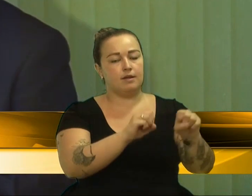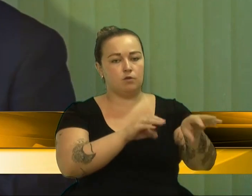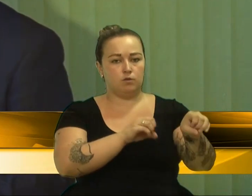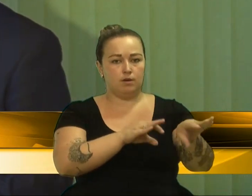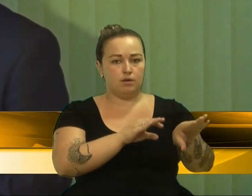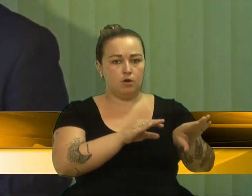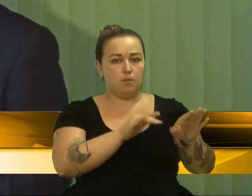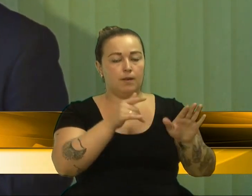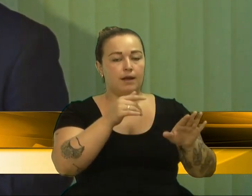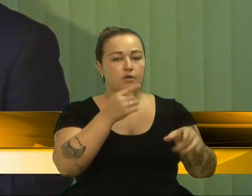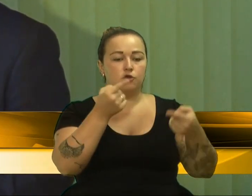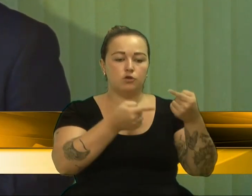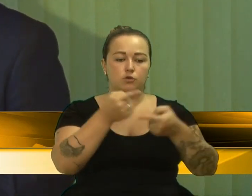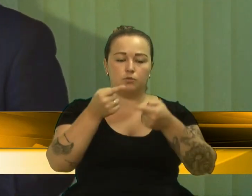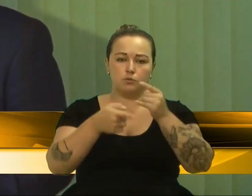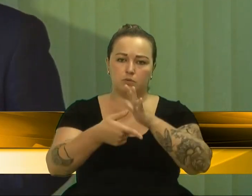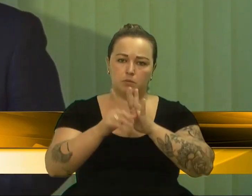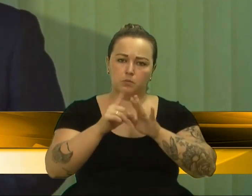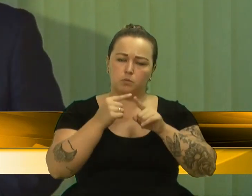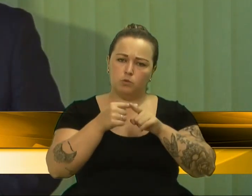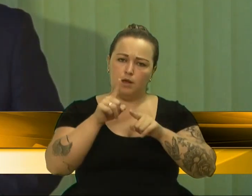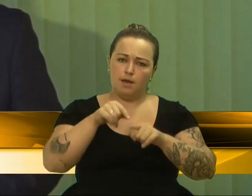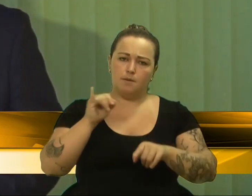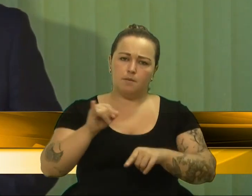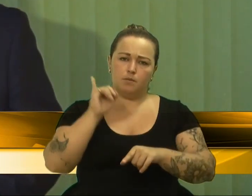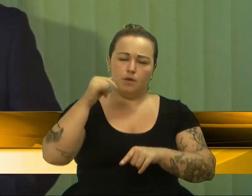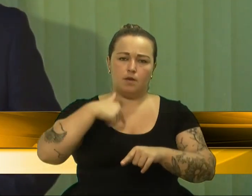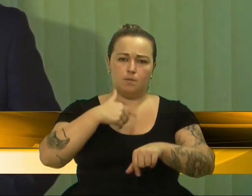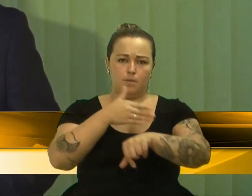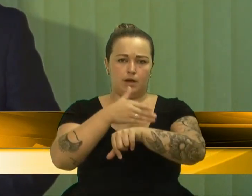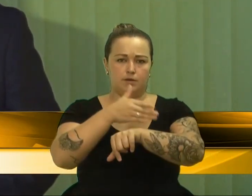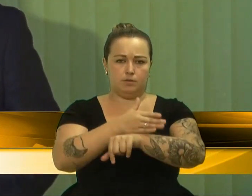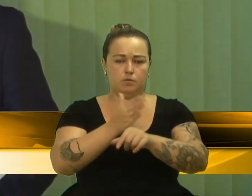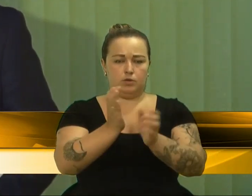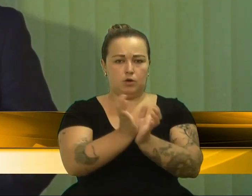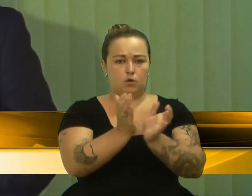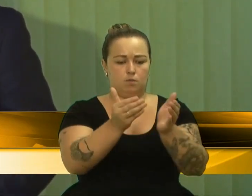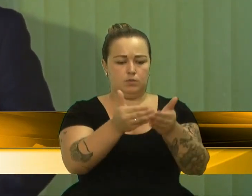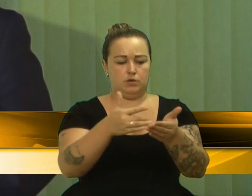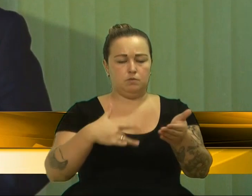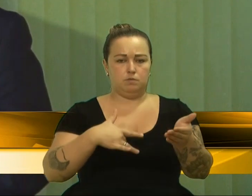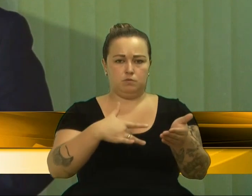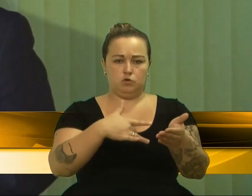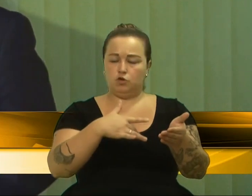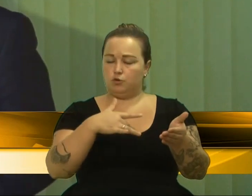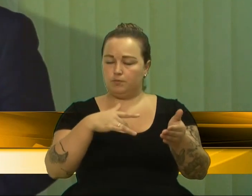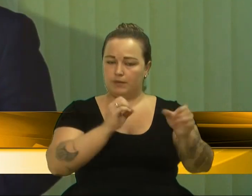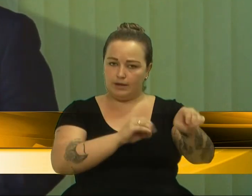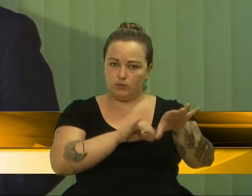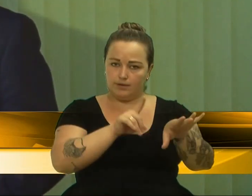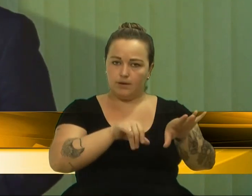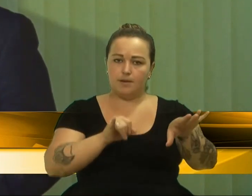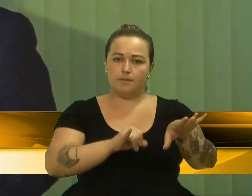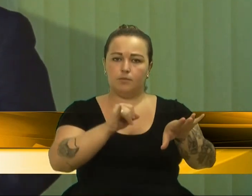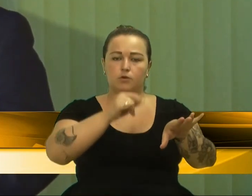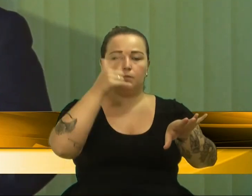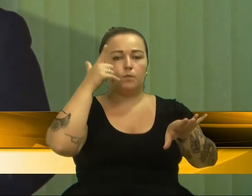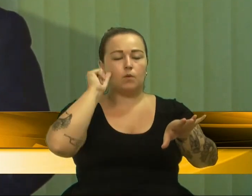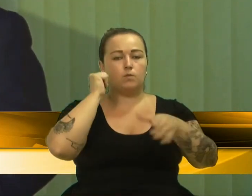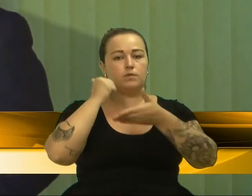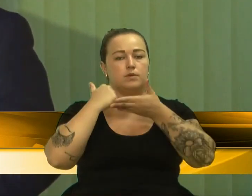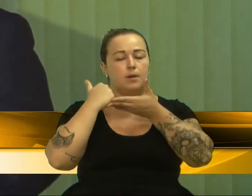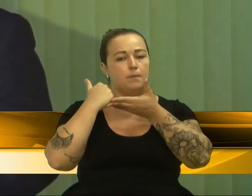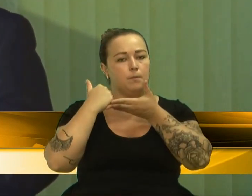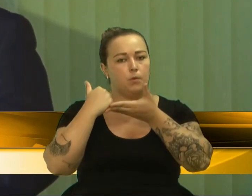para ir adiantando esse assunto, que é um assunto muito importante. Como eu sou integrante também da Comissão de Educação, eu julgo importante ter esses dados para a gente poder colaborar no